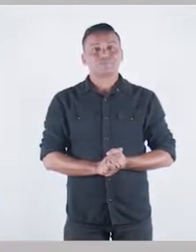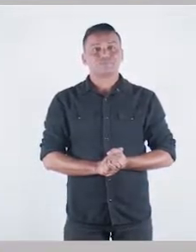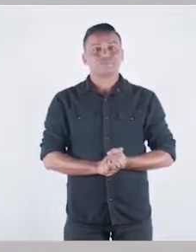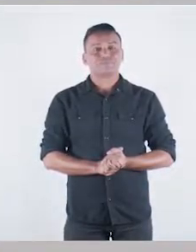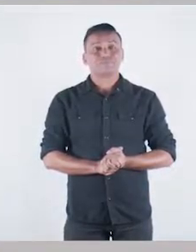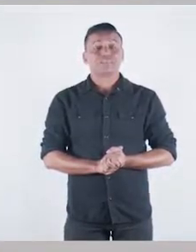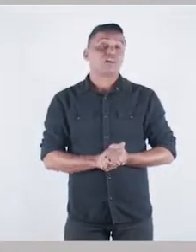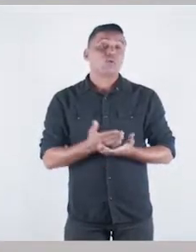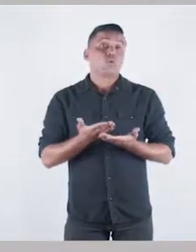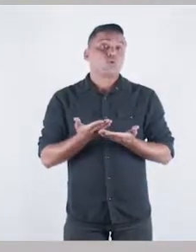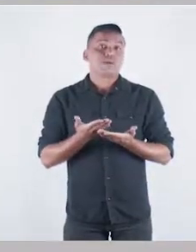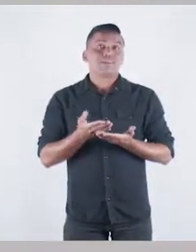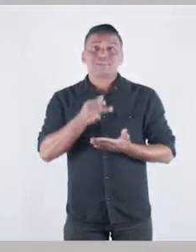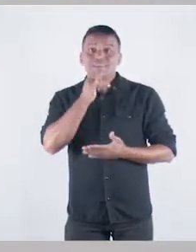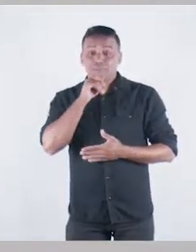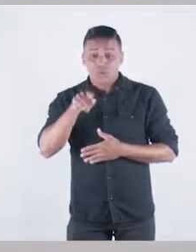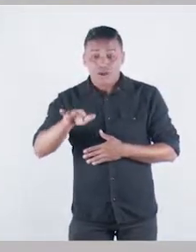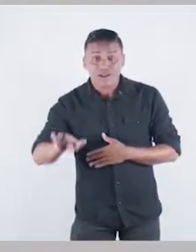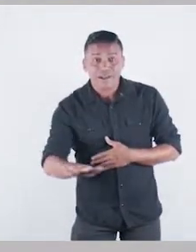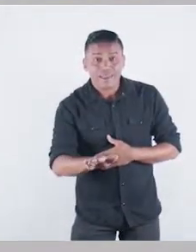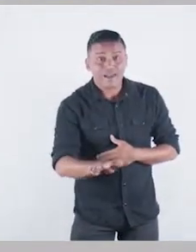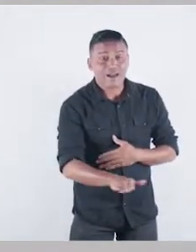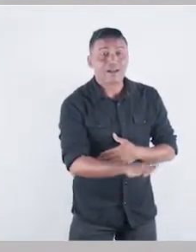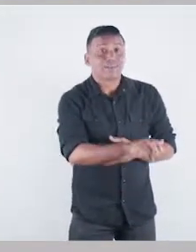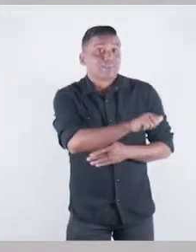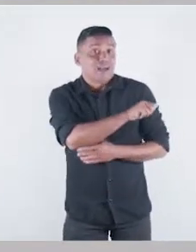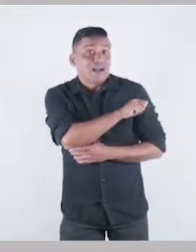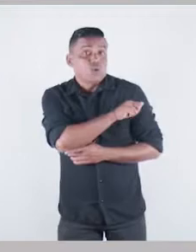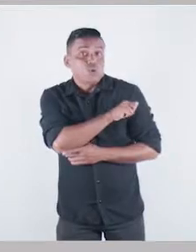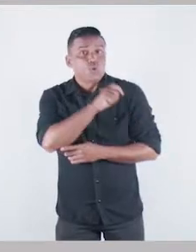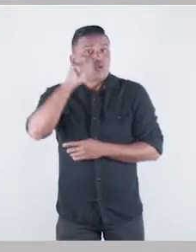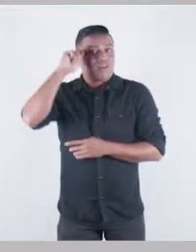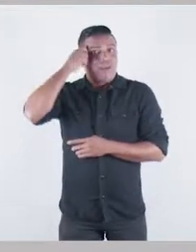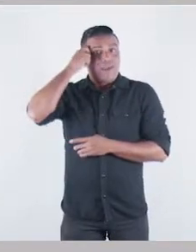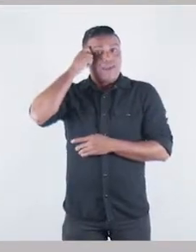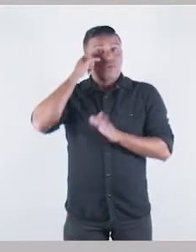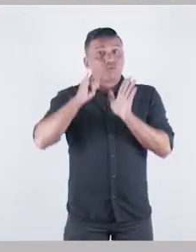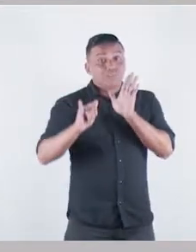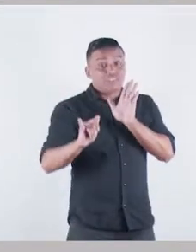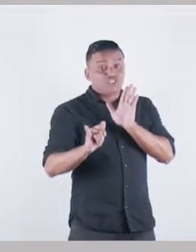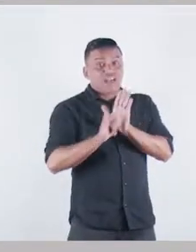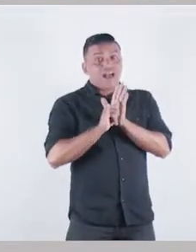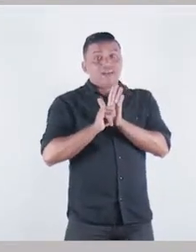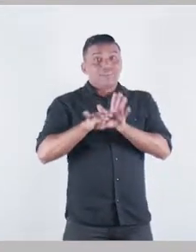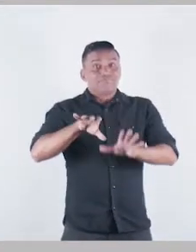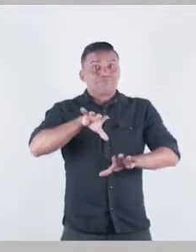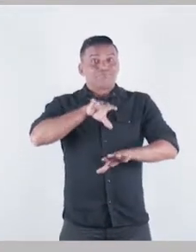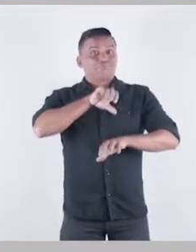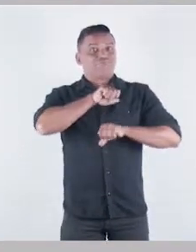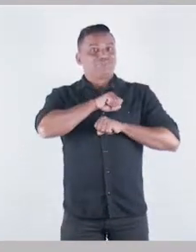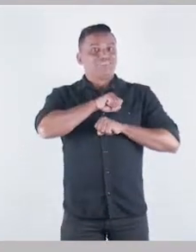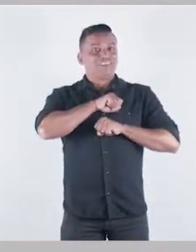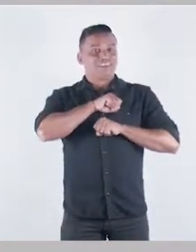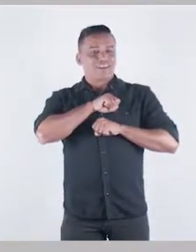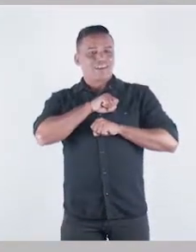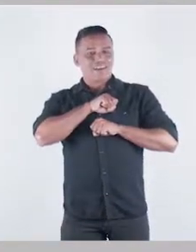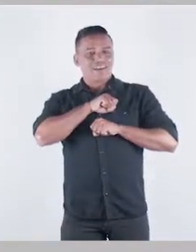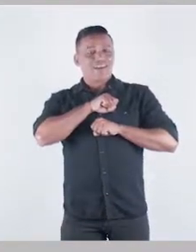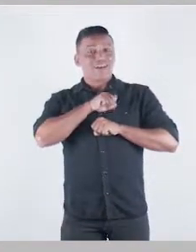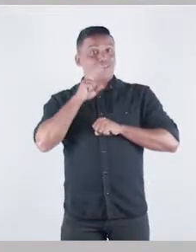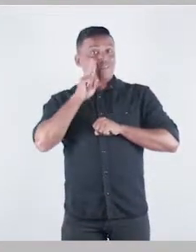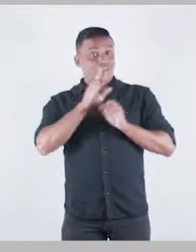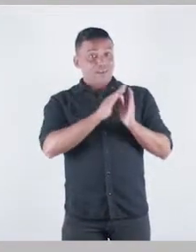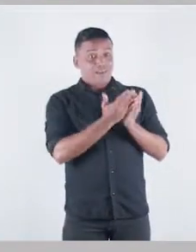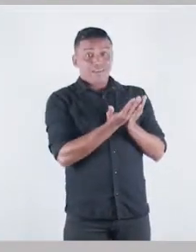a forma como a criança, como o estudante negro, se identifica com essa literatura, como ele vê a sua vida nessa literatura,